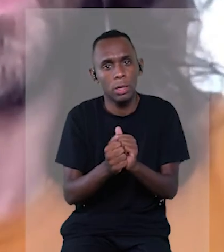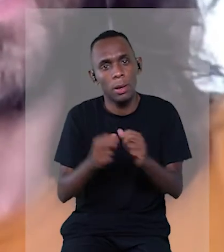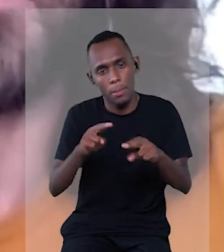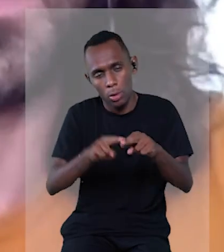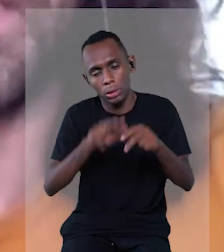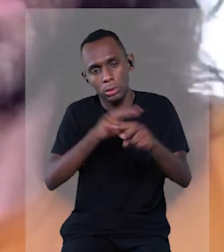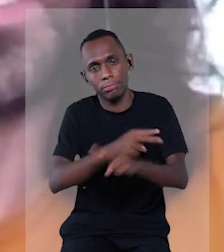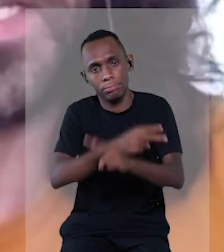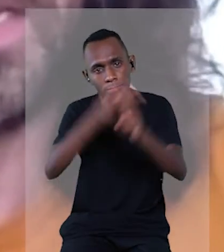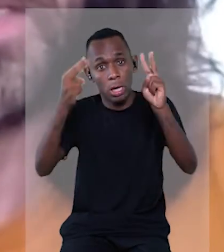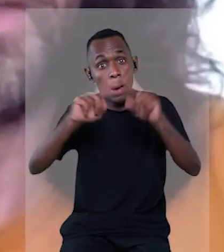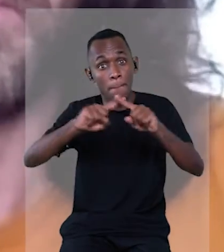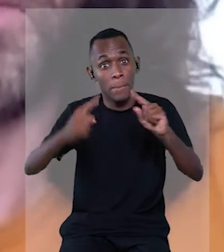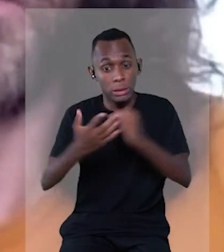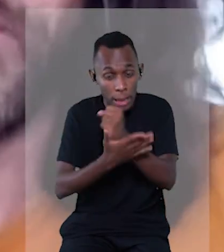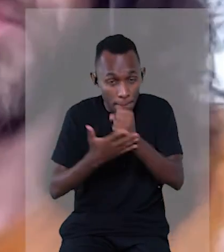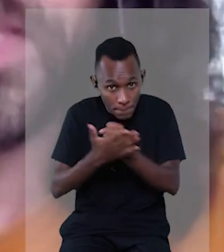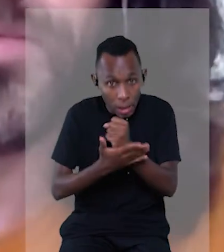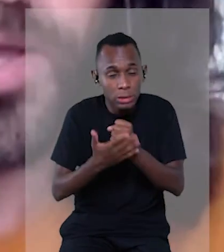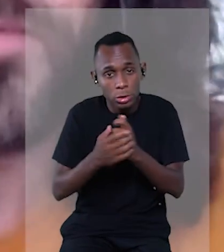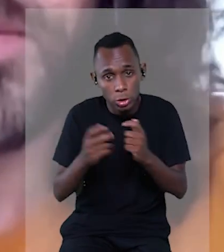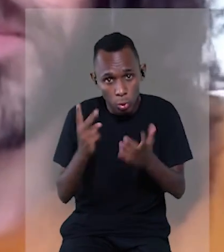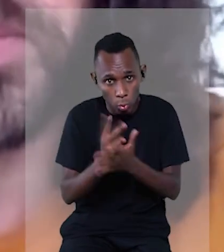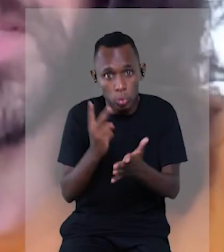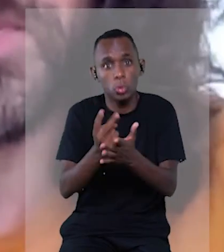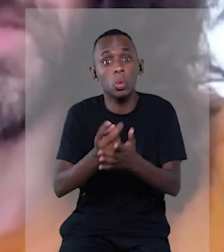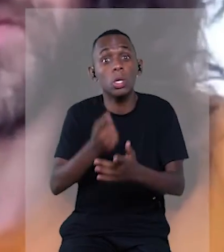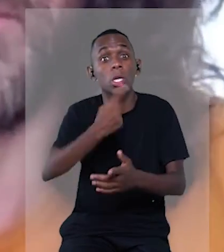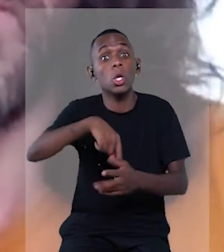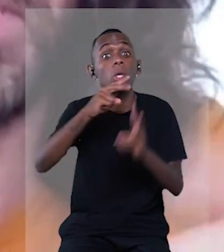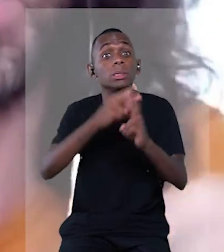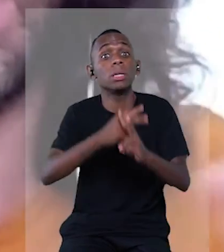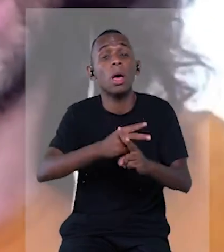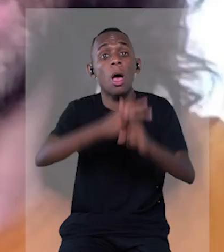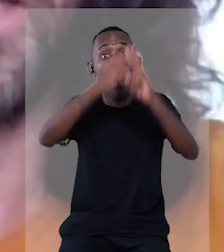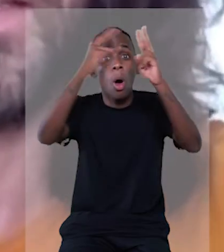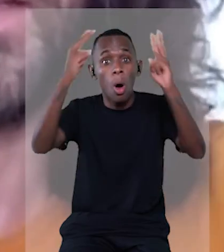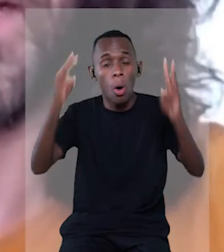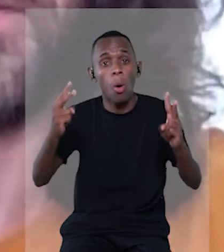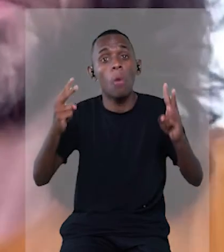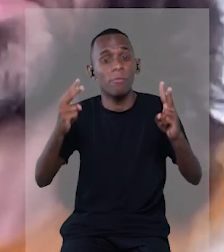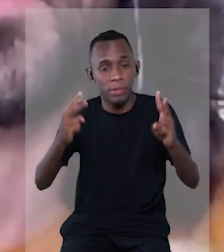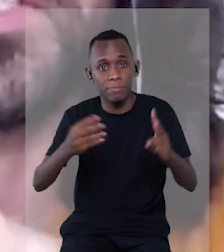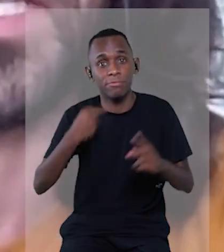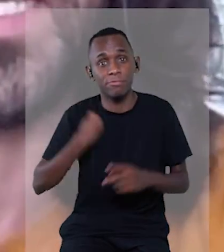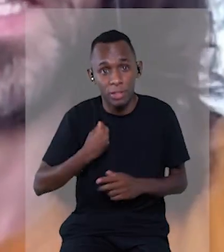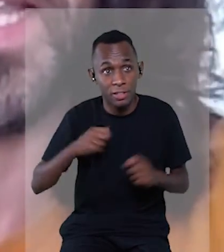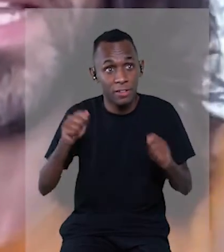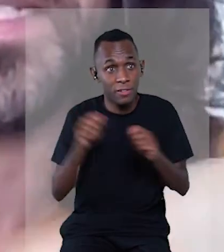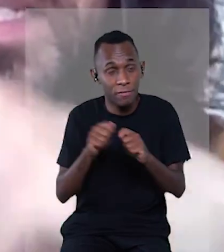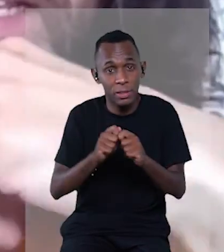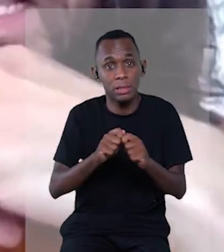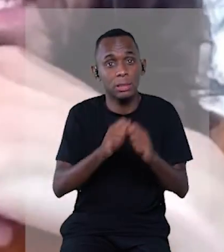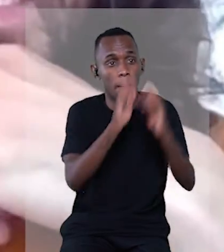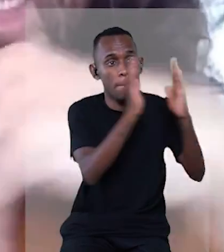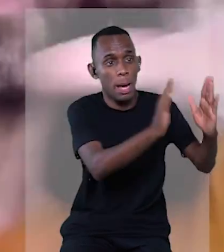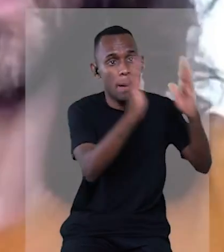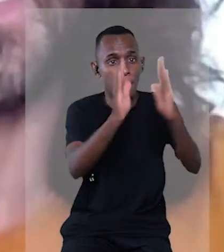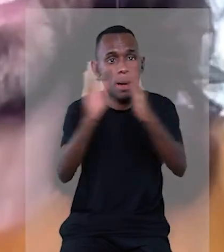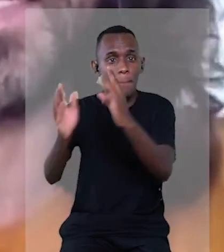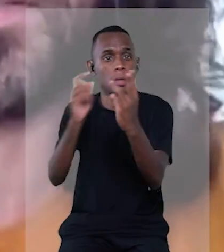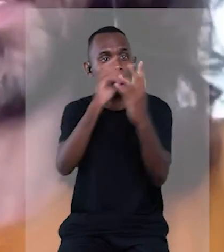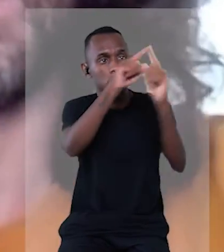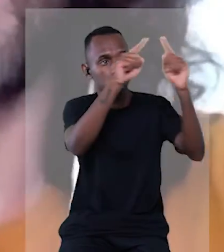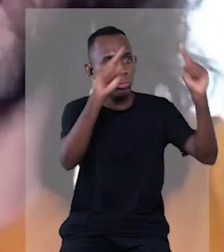online, mantendo a essência e foi feito ao vivo mesmo, assim. Igual a gente está aqui, aí ficou dividido 3 telas e